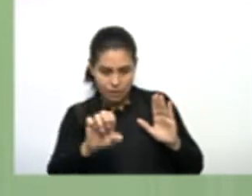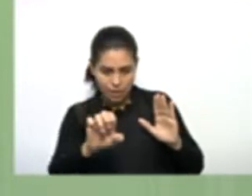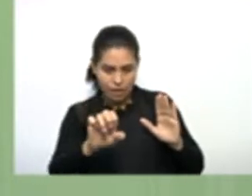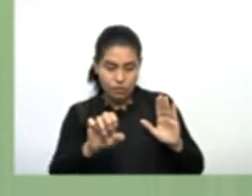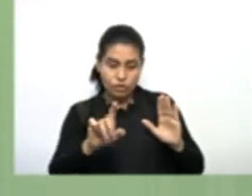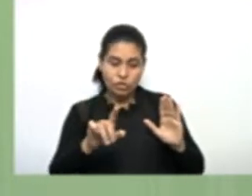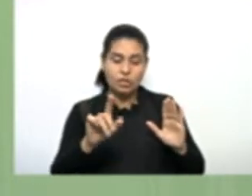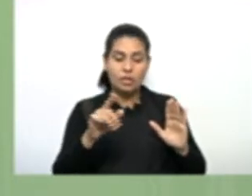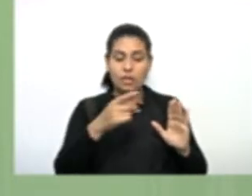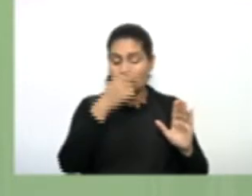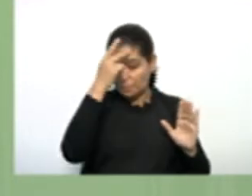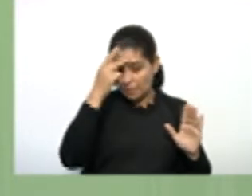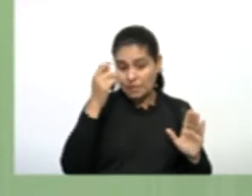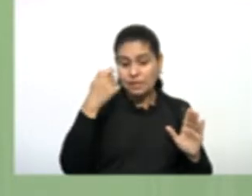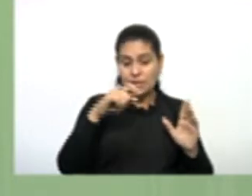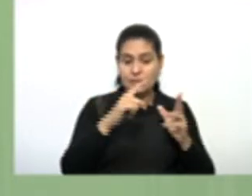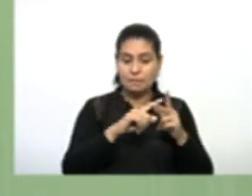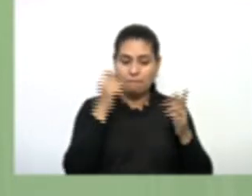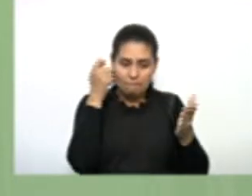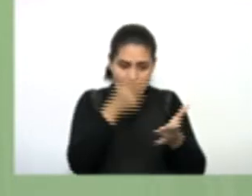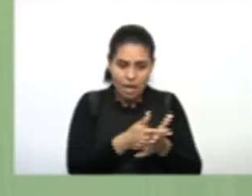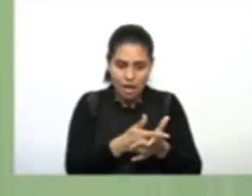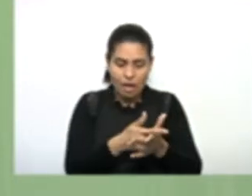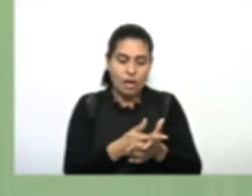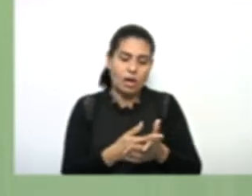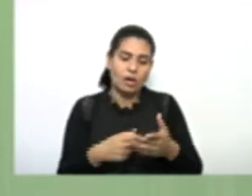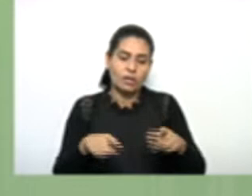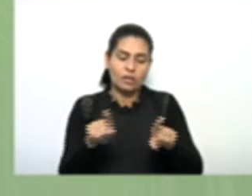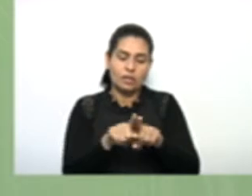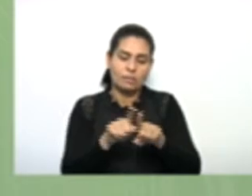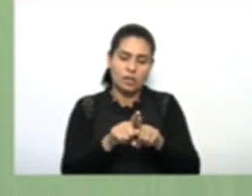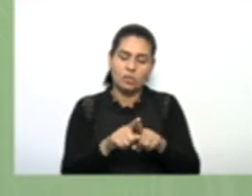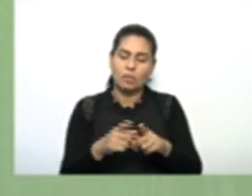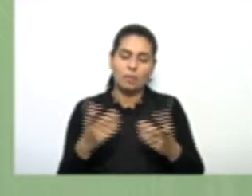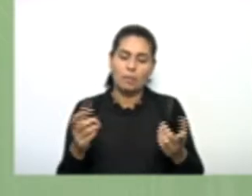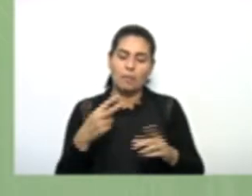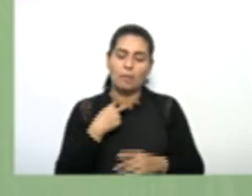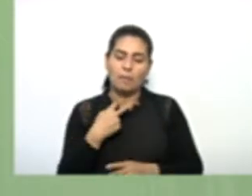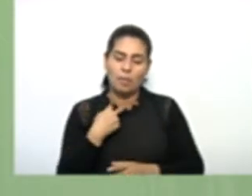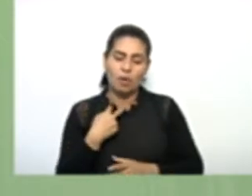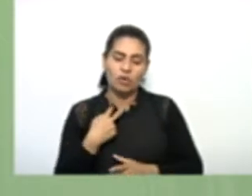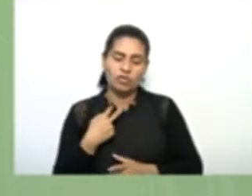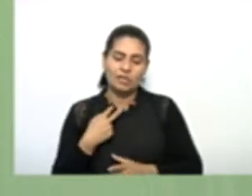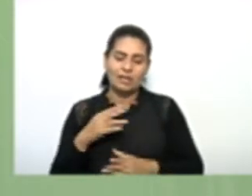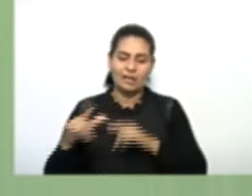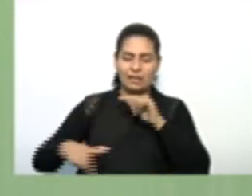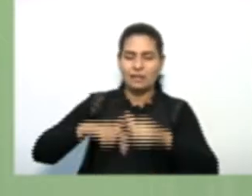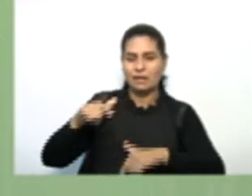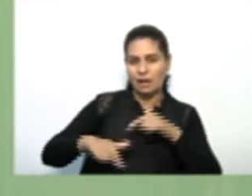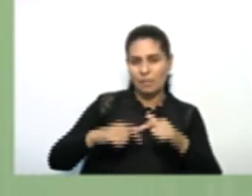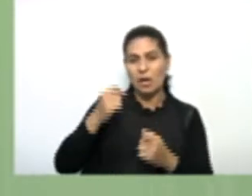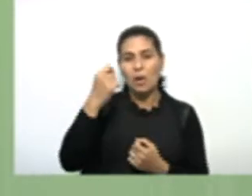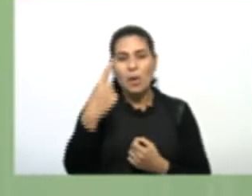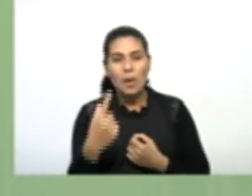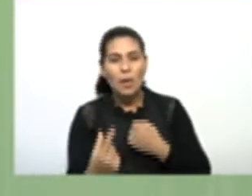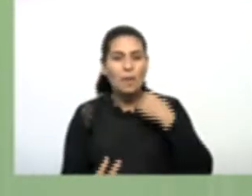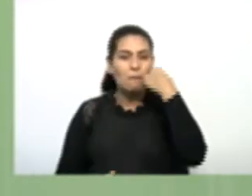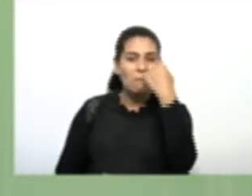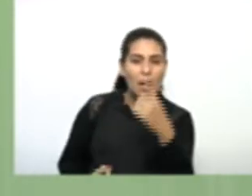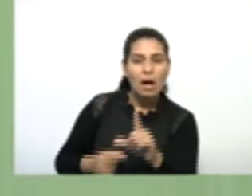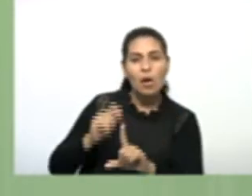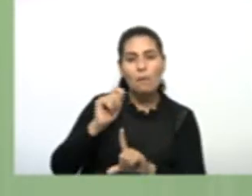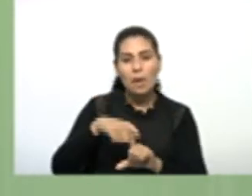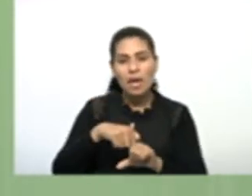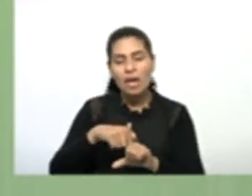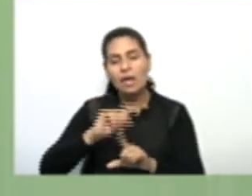ser pago, tem a não eventualidade da prestação, não pode ser empregado aquela pessoa que presta um serviço eventual, tipo uma vez no mês, depois passa 2